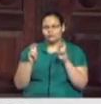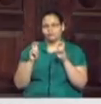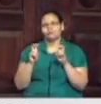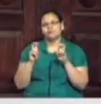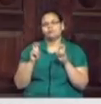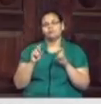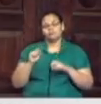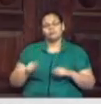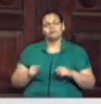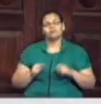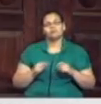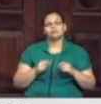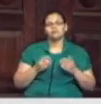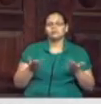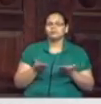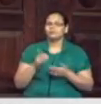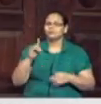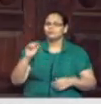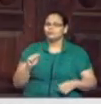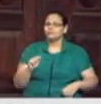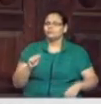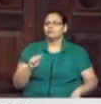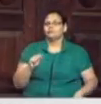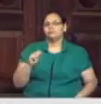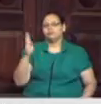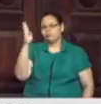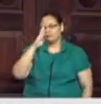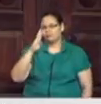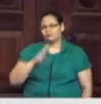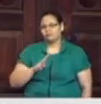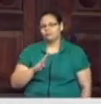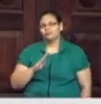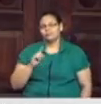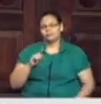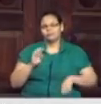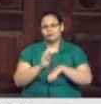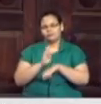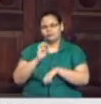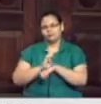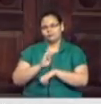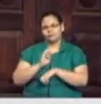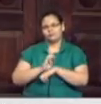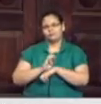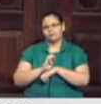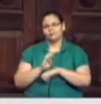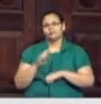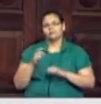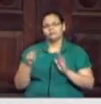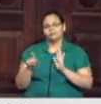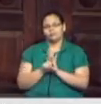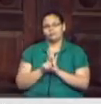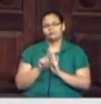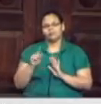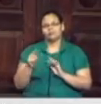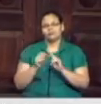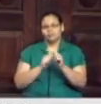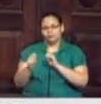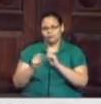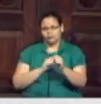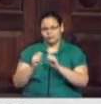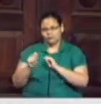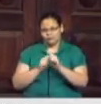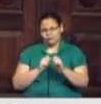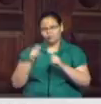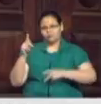ali, ele surgia. Hoje é o Dia Nacional e é o Dia Estadual, por lei de nossa autoria, da economia solidária, da